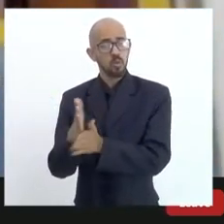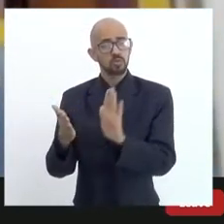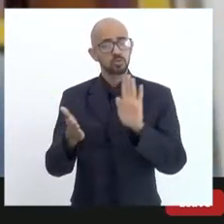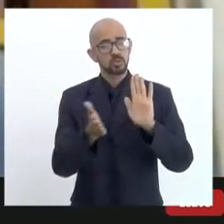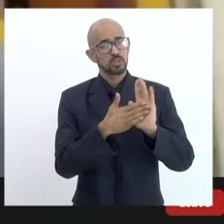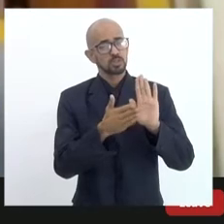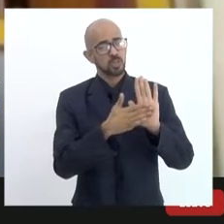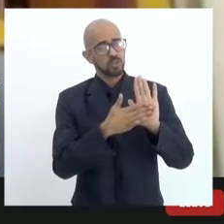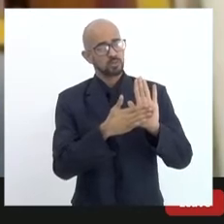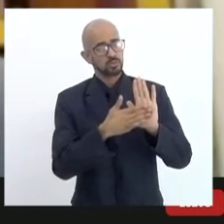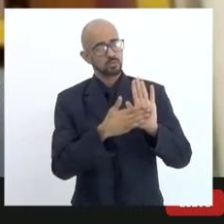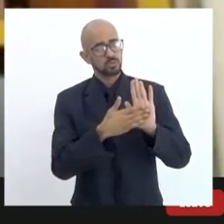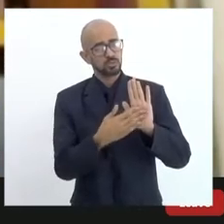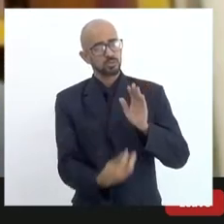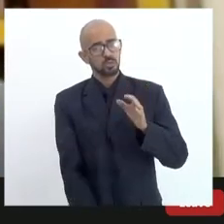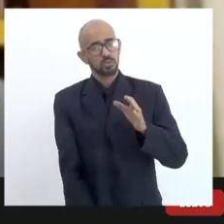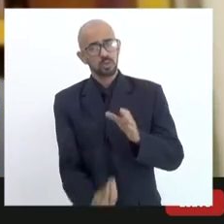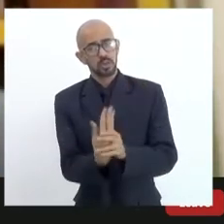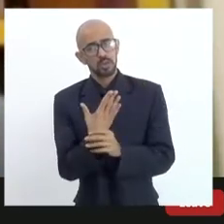Isso também já cria ali